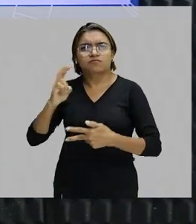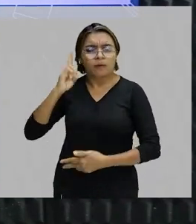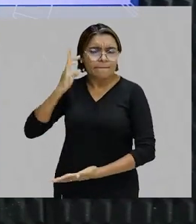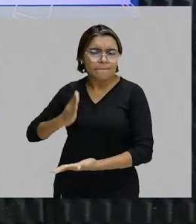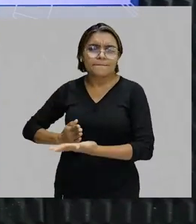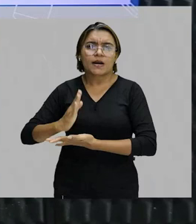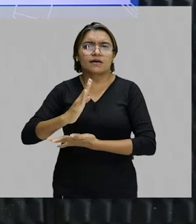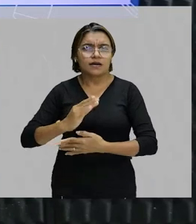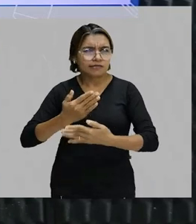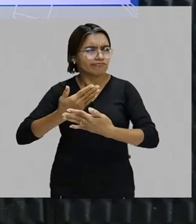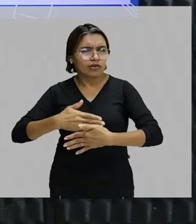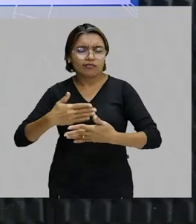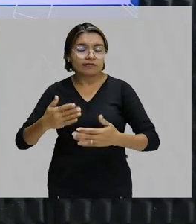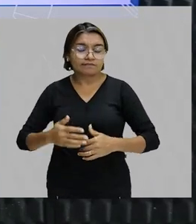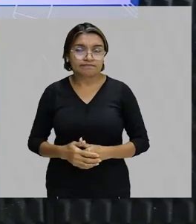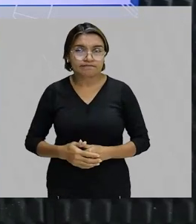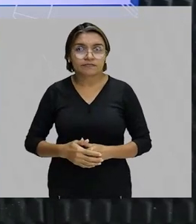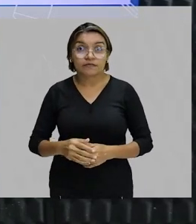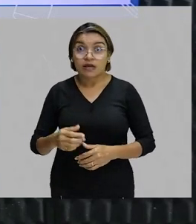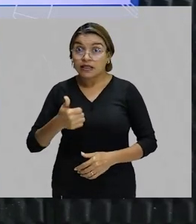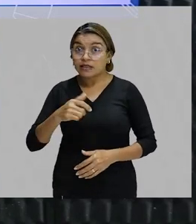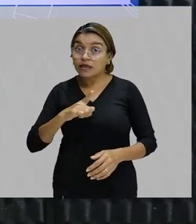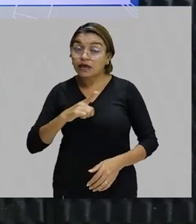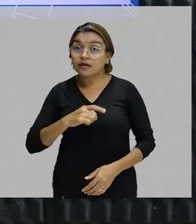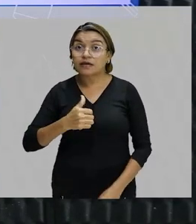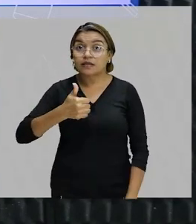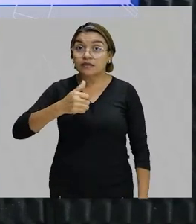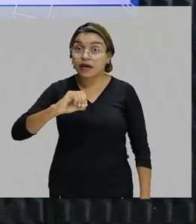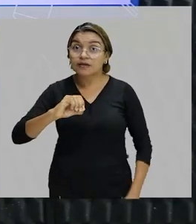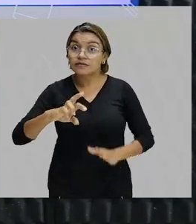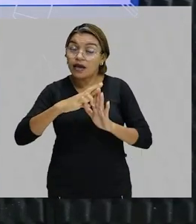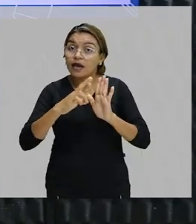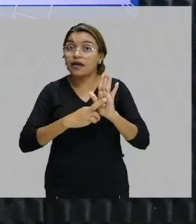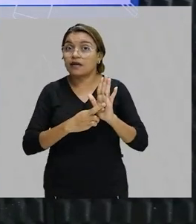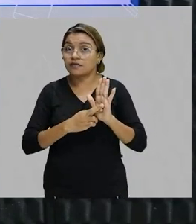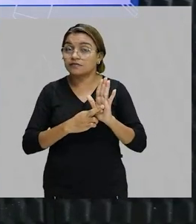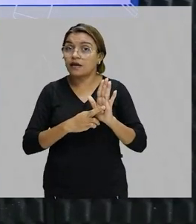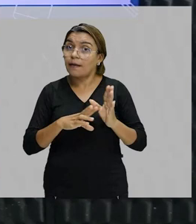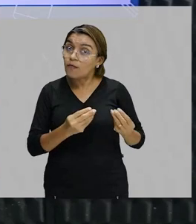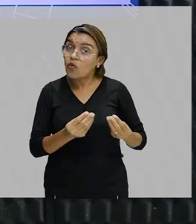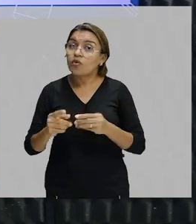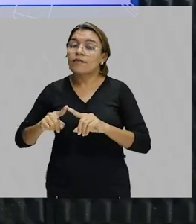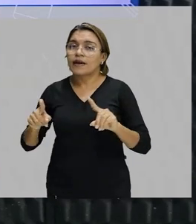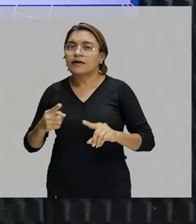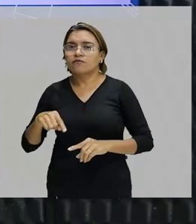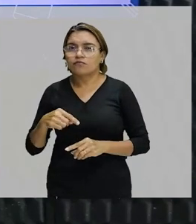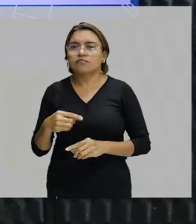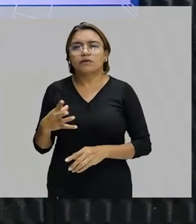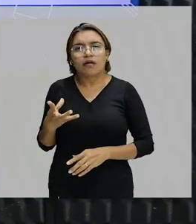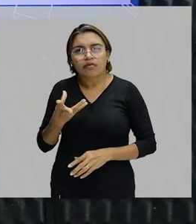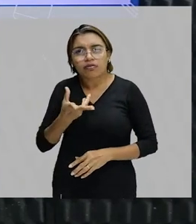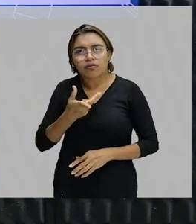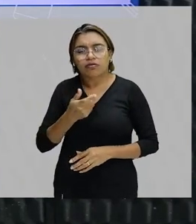que caia sobre esse assunto tá são 10 regras eu sei que é muito mas eu vou devagar pra gente ir entendendo cada uma